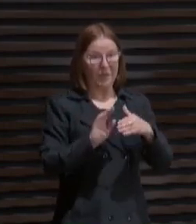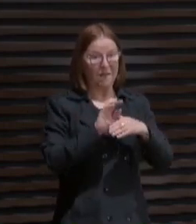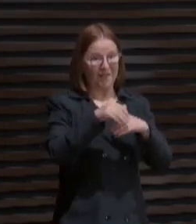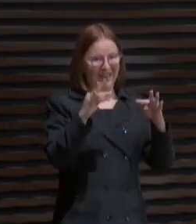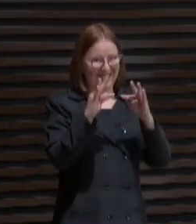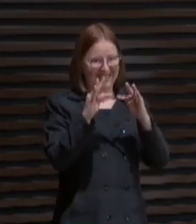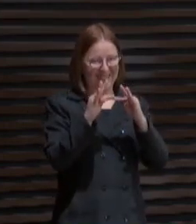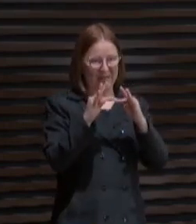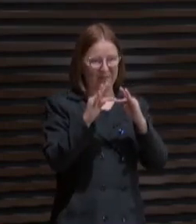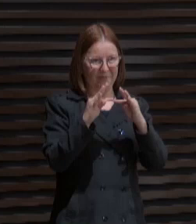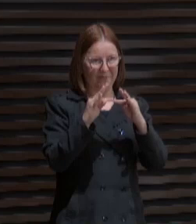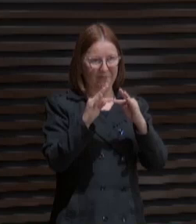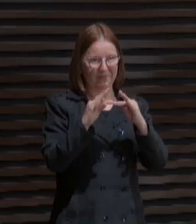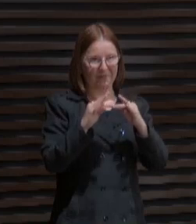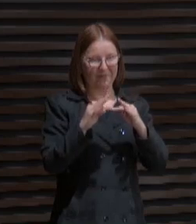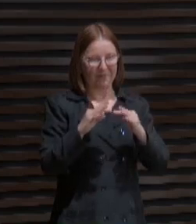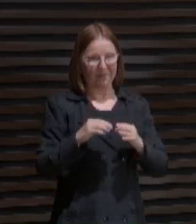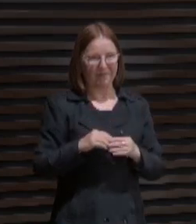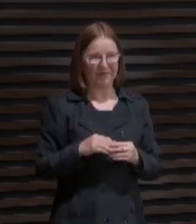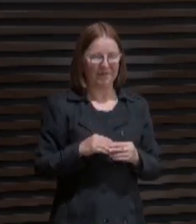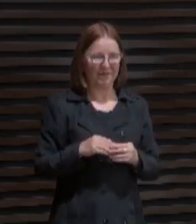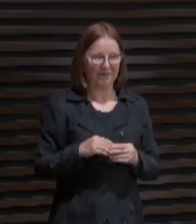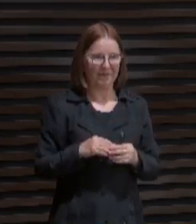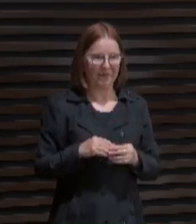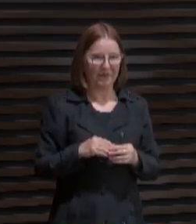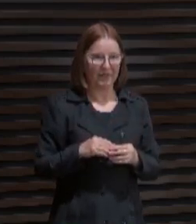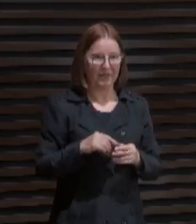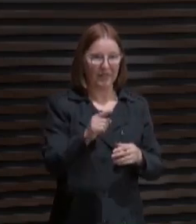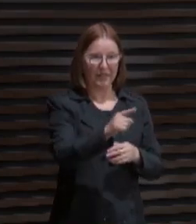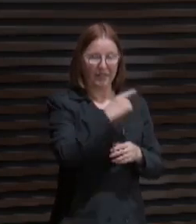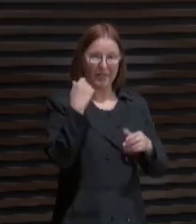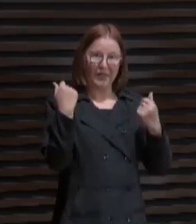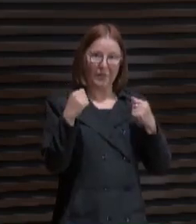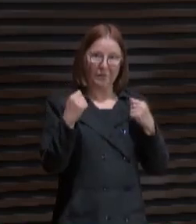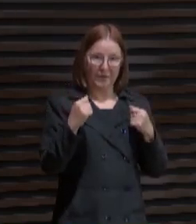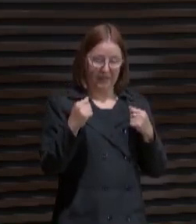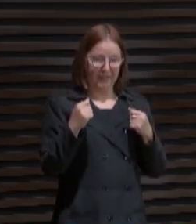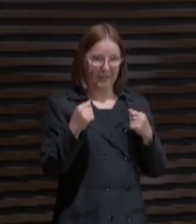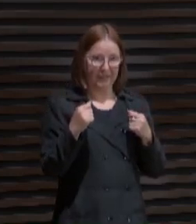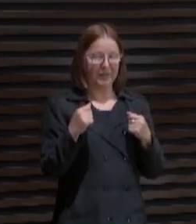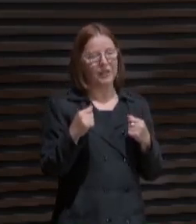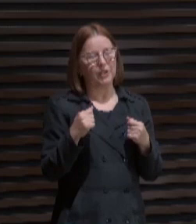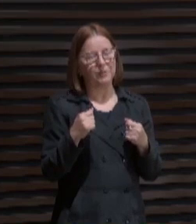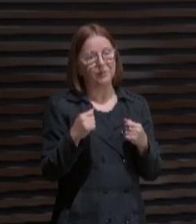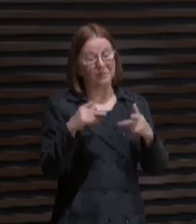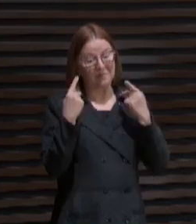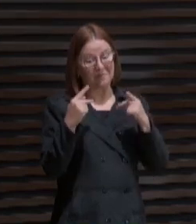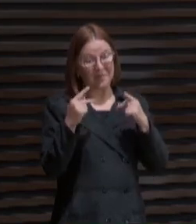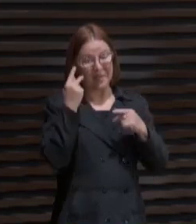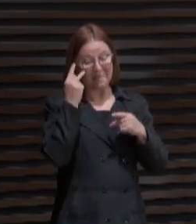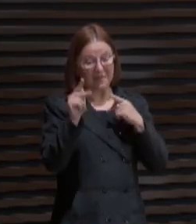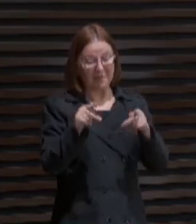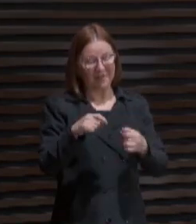Que esse quintal, esse mundo é para onde nós devemos nos dirigir. E o interessante é que o livro de Atos não tem